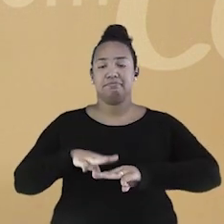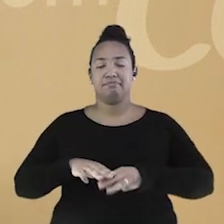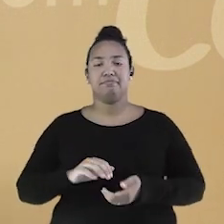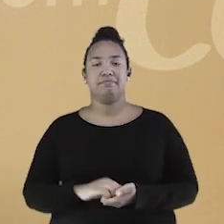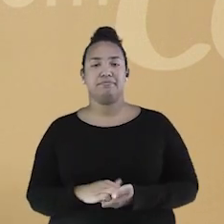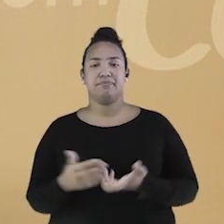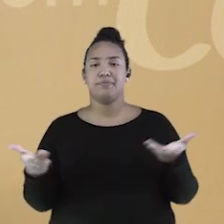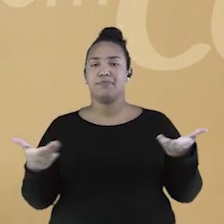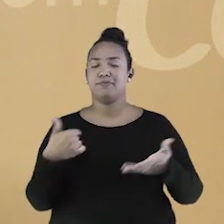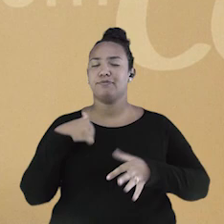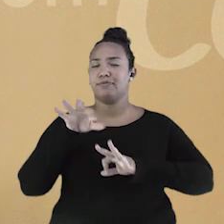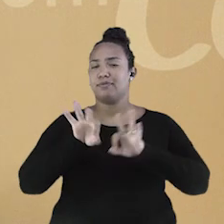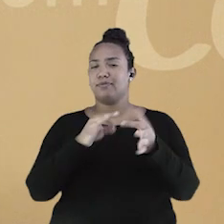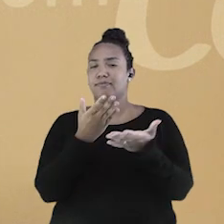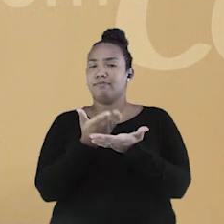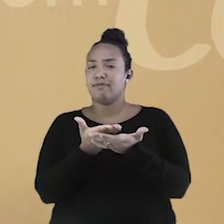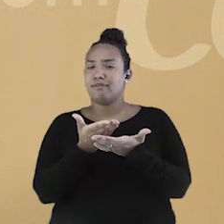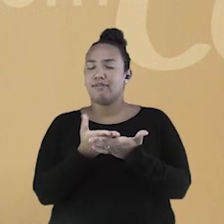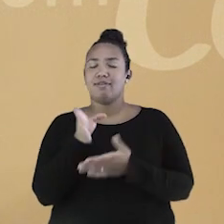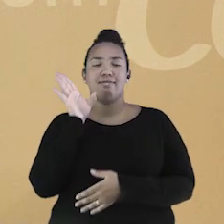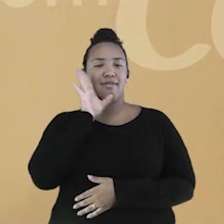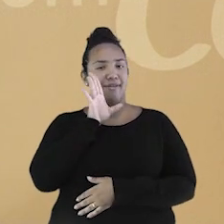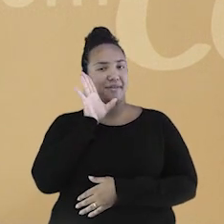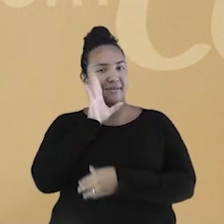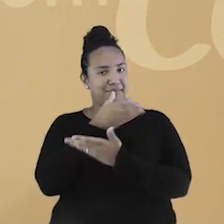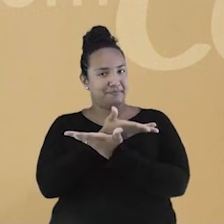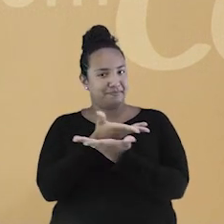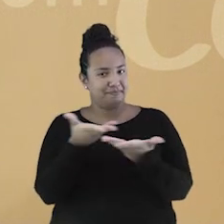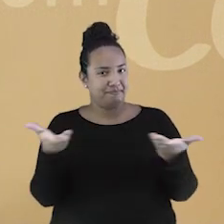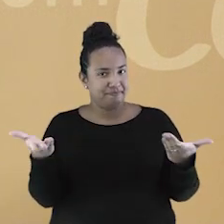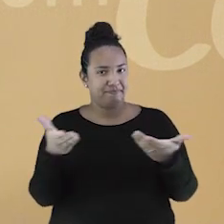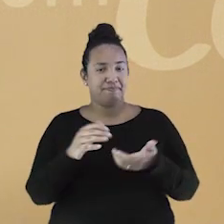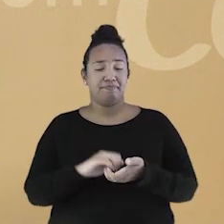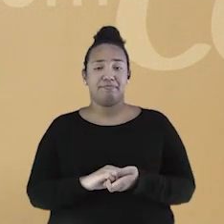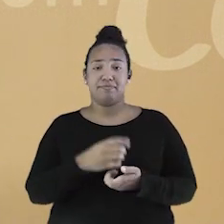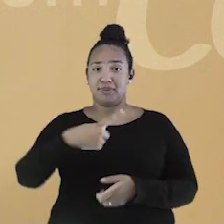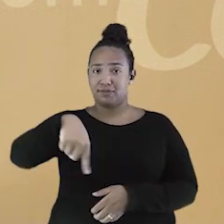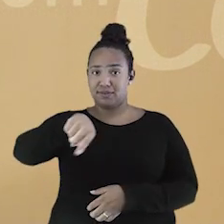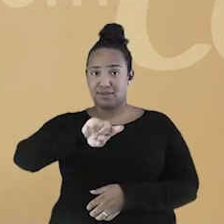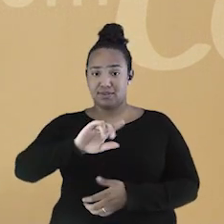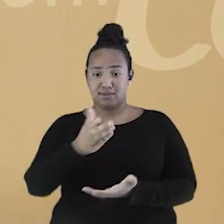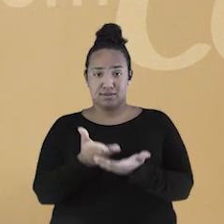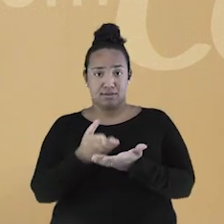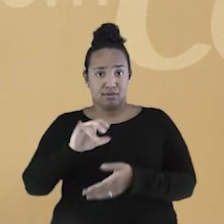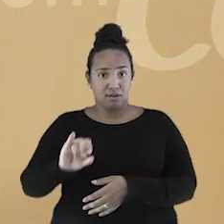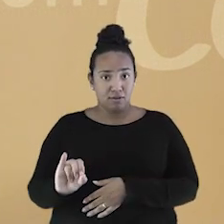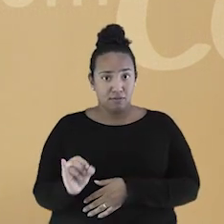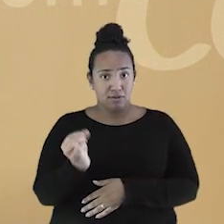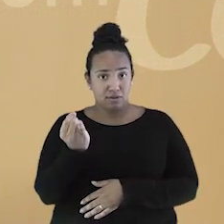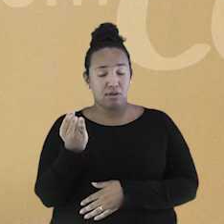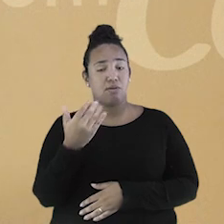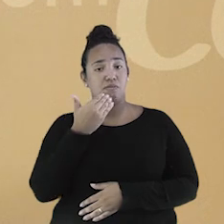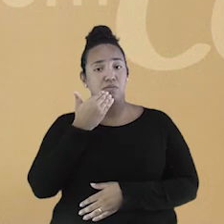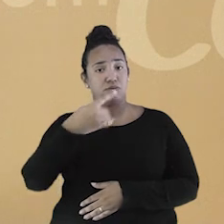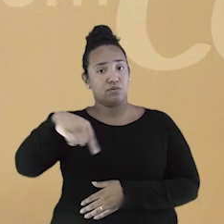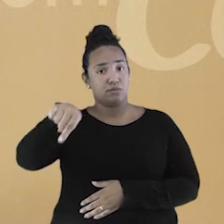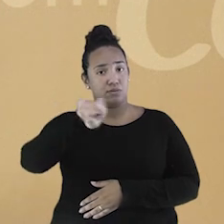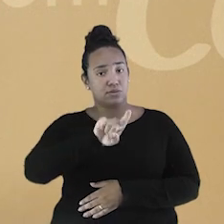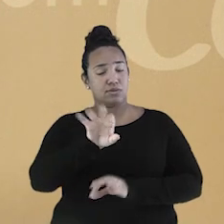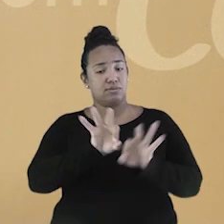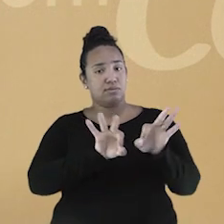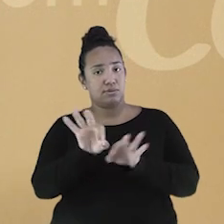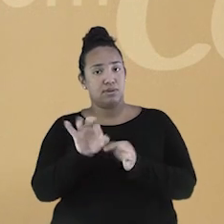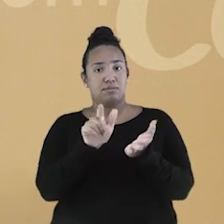muito legal para você. Para tirar melhor proveito da aula, lhe convido a pegar uma folha de papel ou um caderno e um